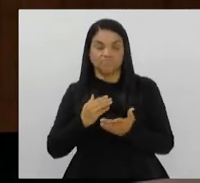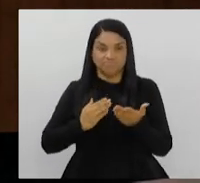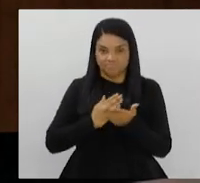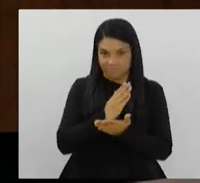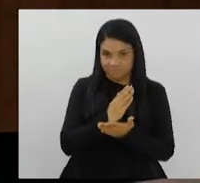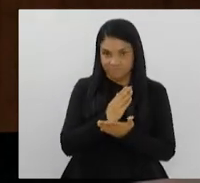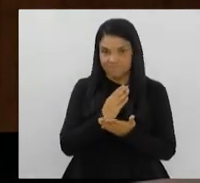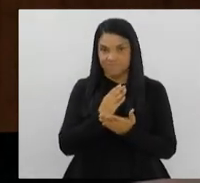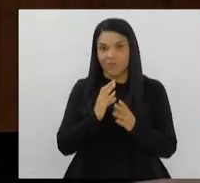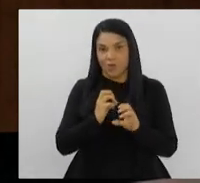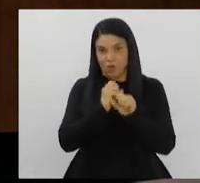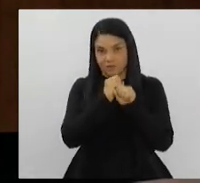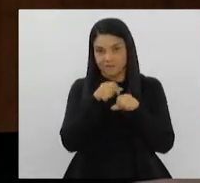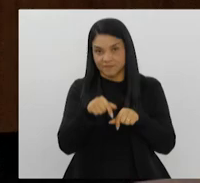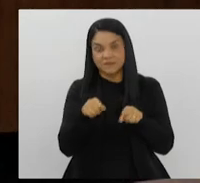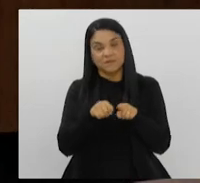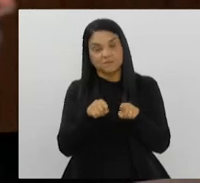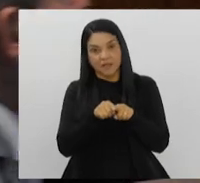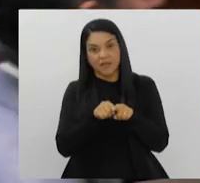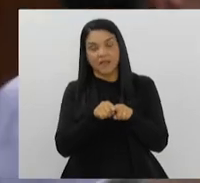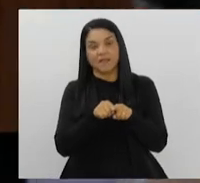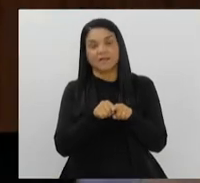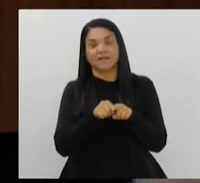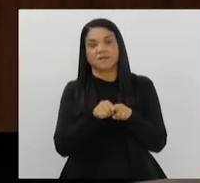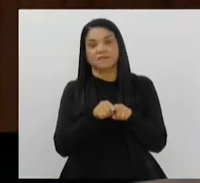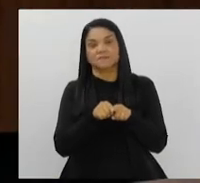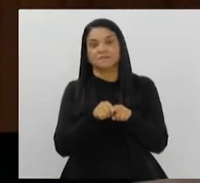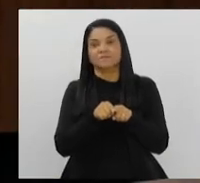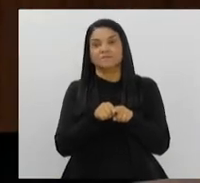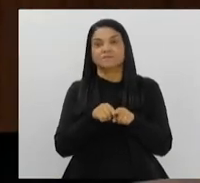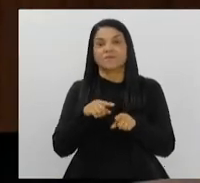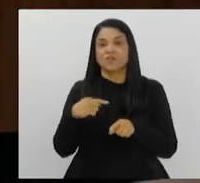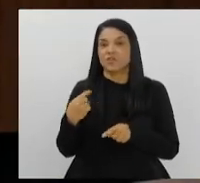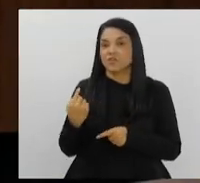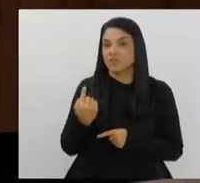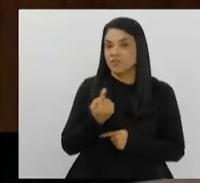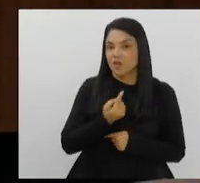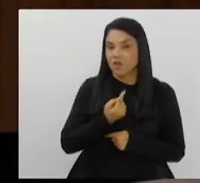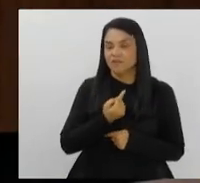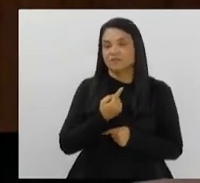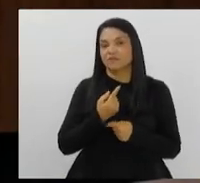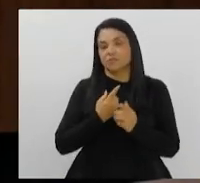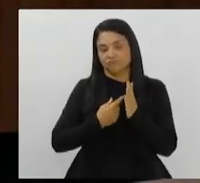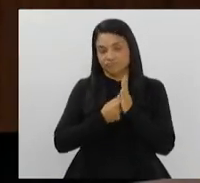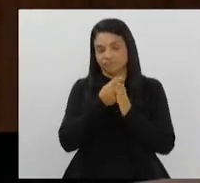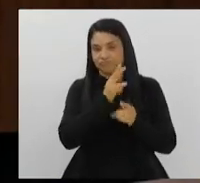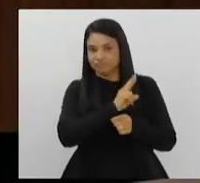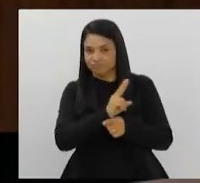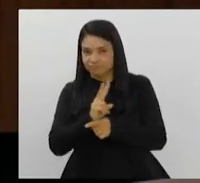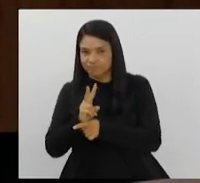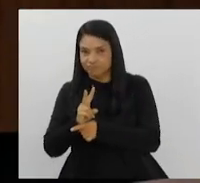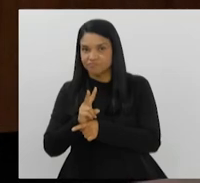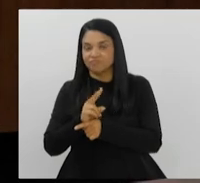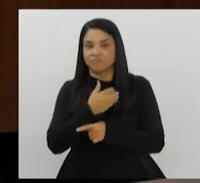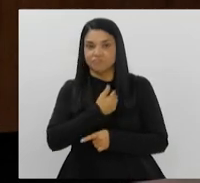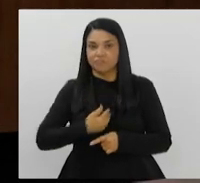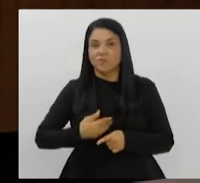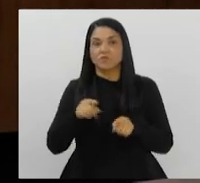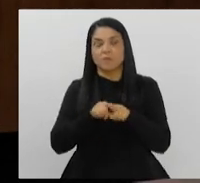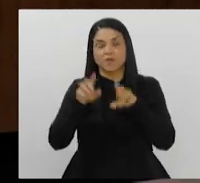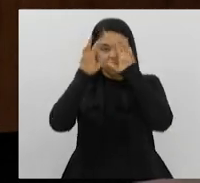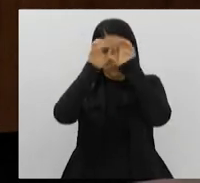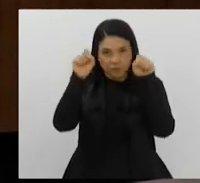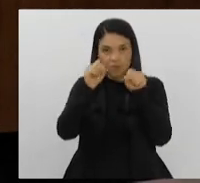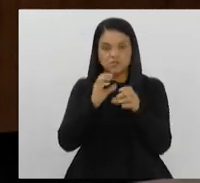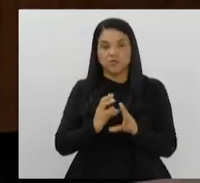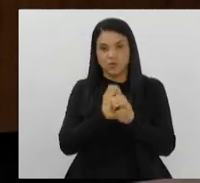mas também submetidas, texto nosso, como salvaguarda do dinheiro público, aos tribunais de contas. Então, tem